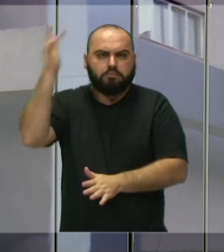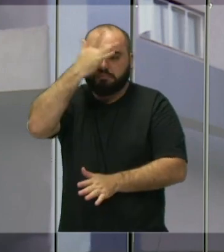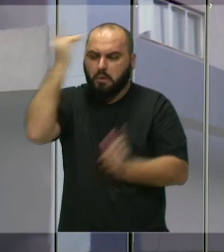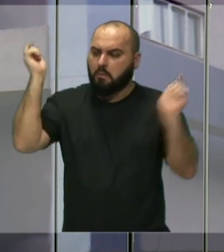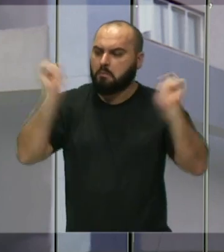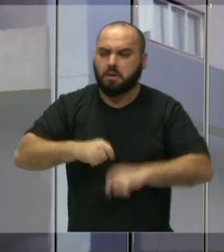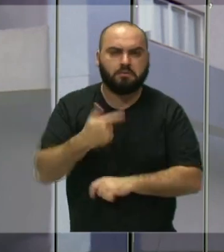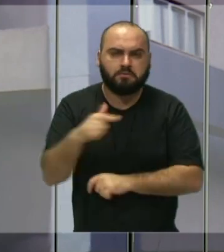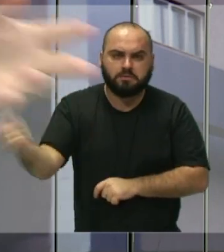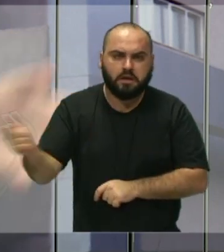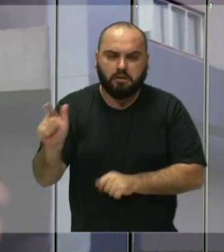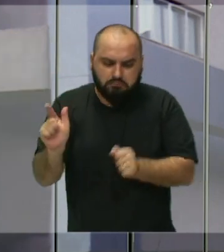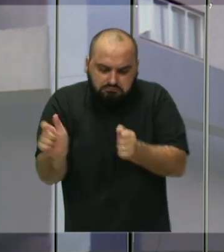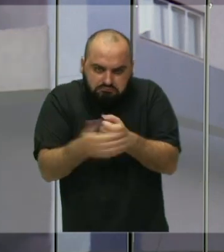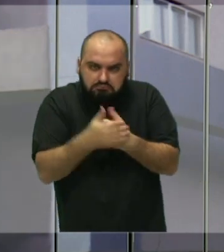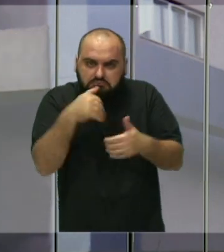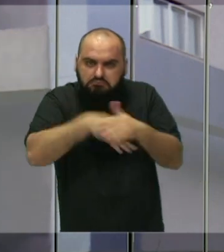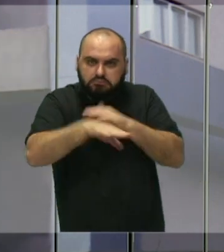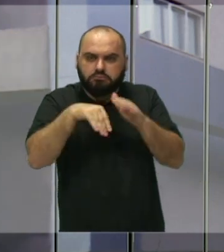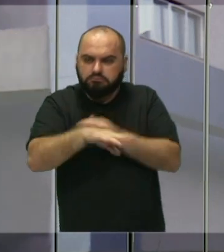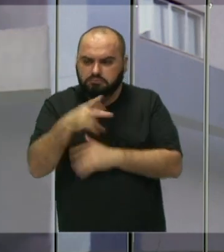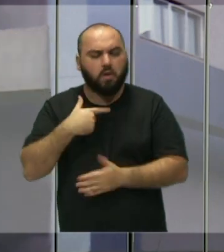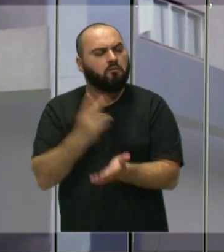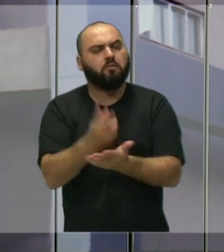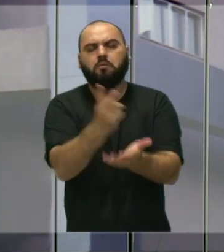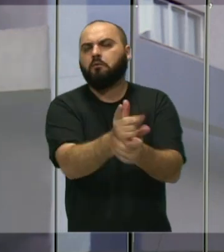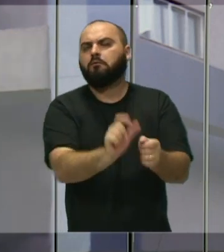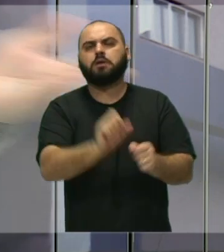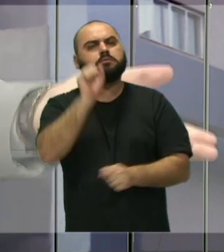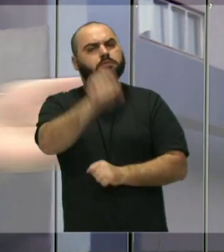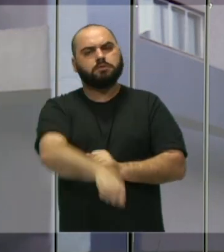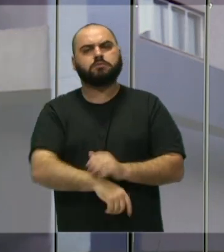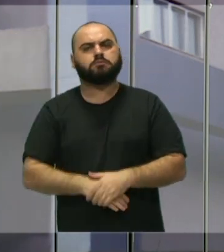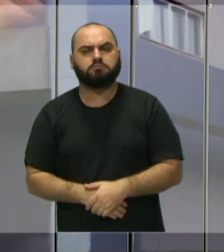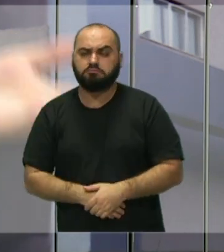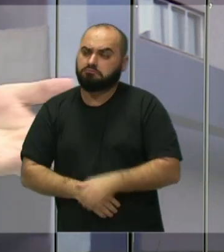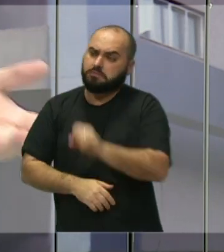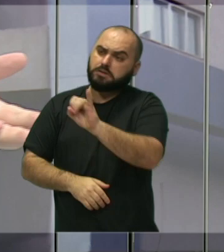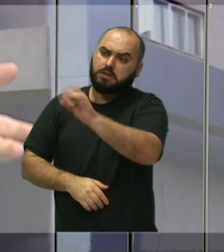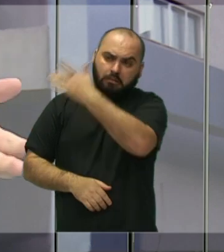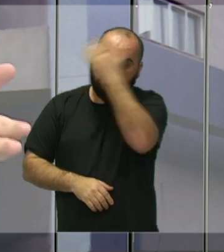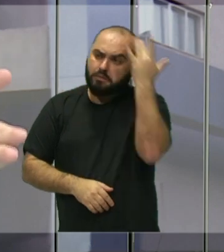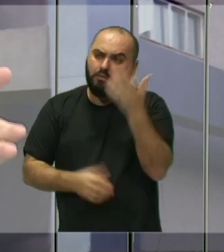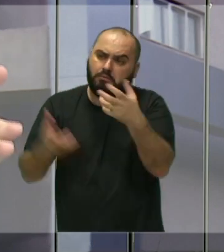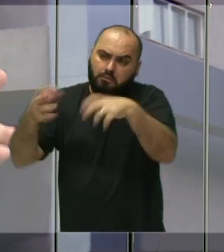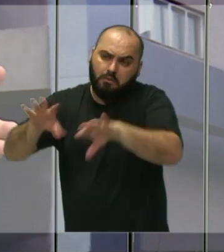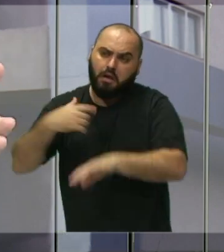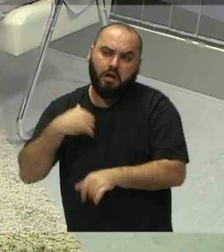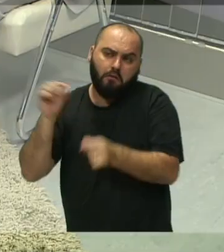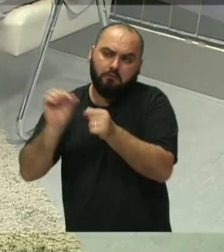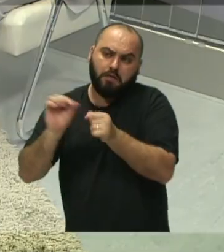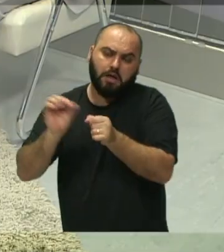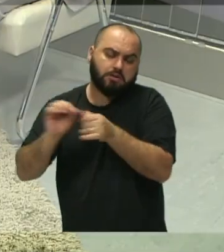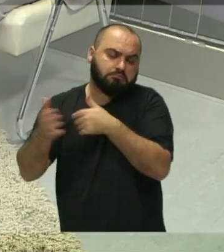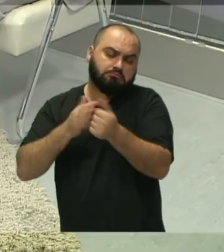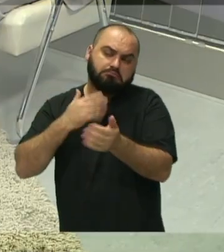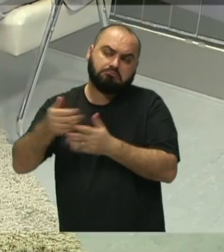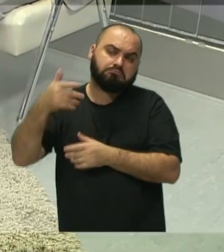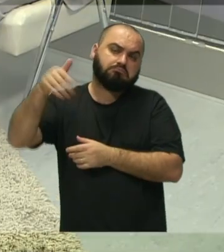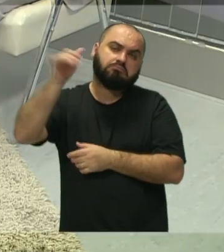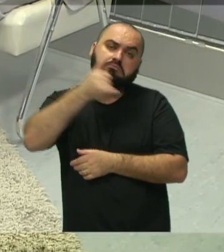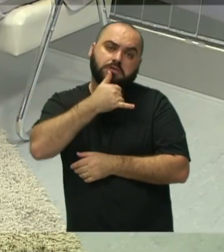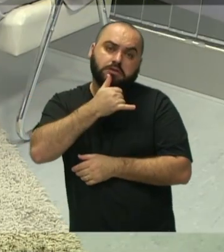quem é omisso, eu vou continuar fazendo. Para desagrado de quem talvez não queira que isso ocorra, sabe? O